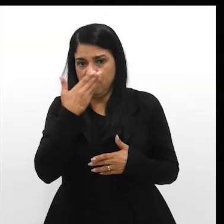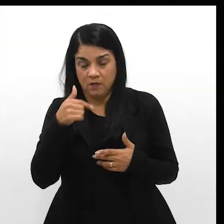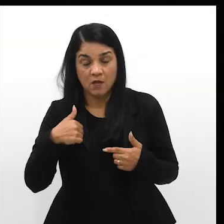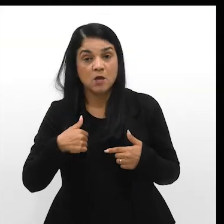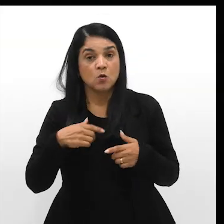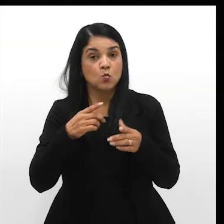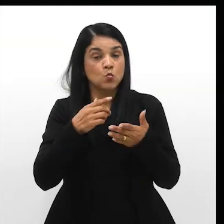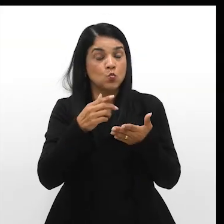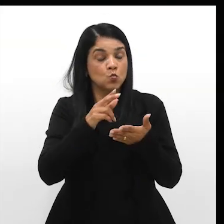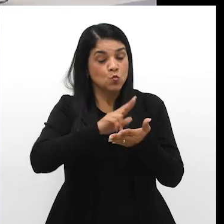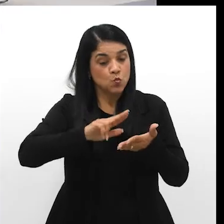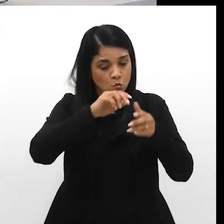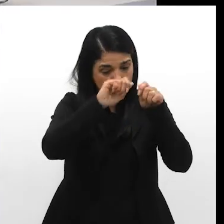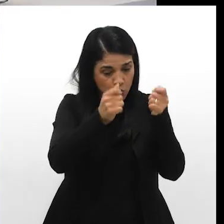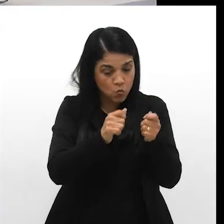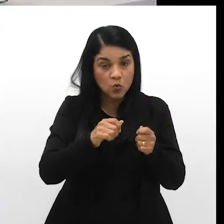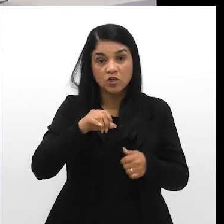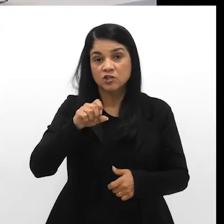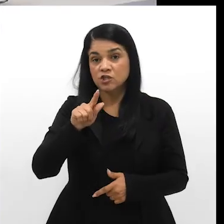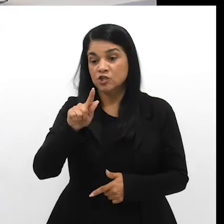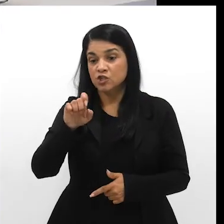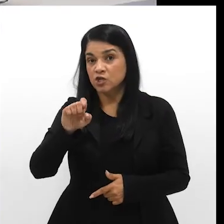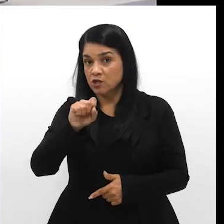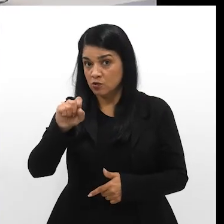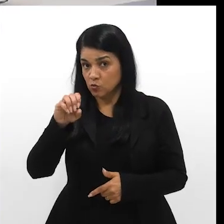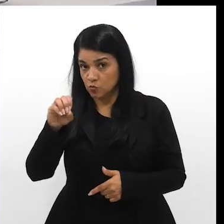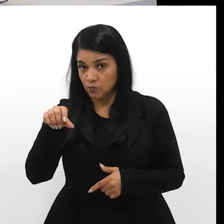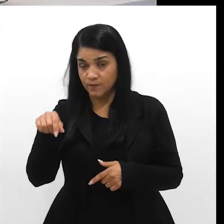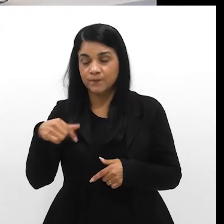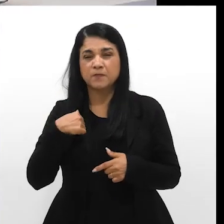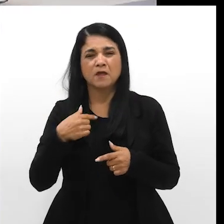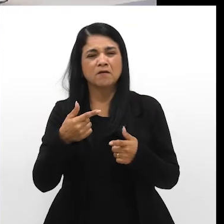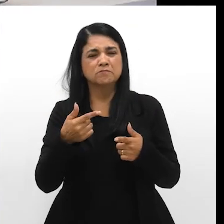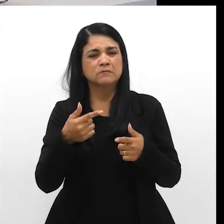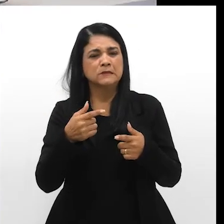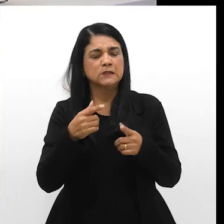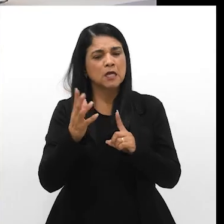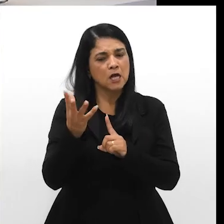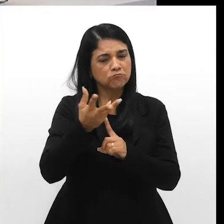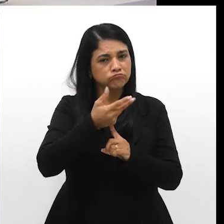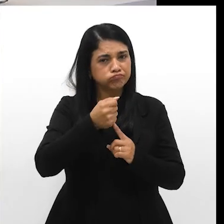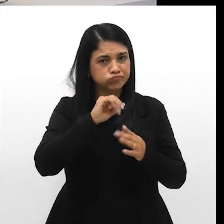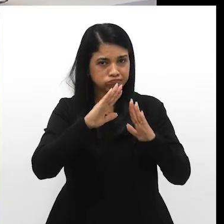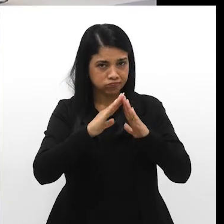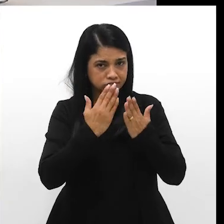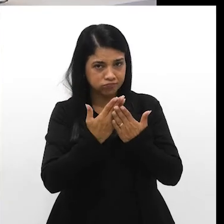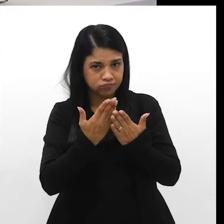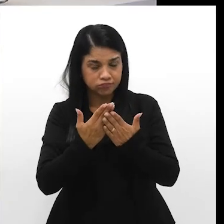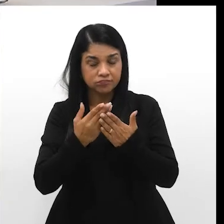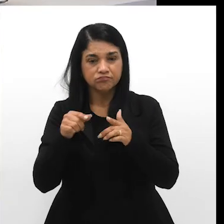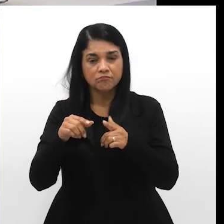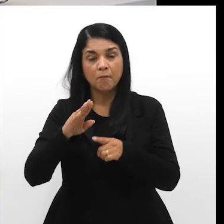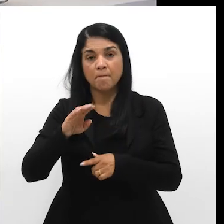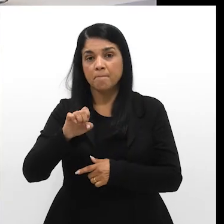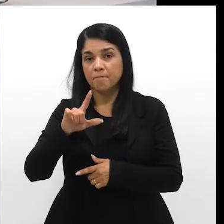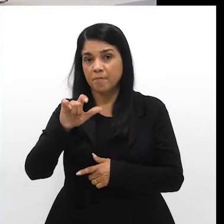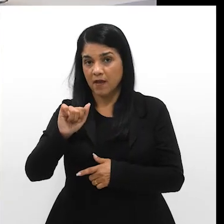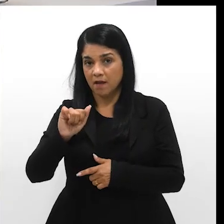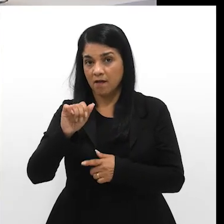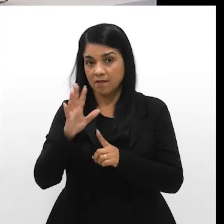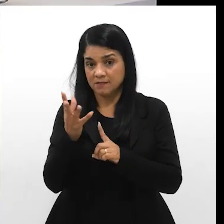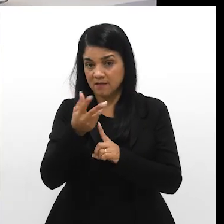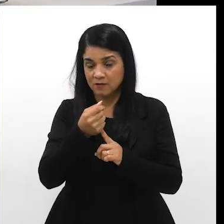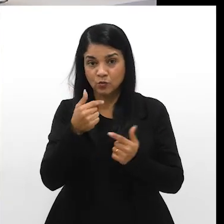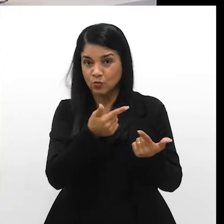aí. A Escola de Belas Artes, eles não têm o material, o isopor, como material de trabalho,